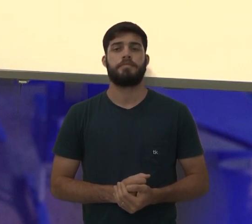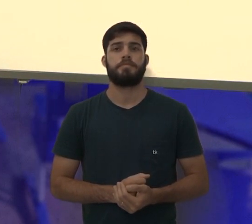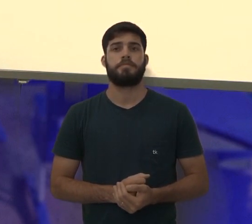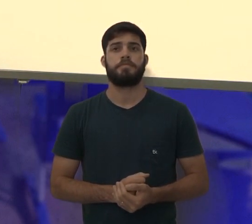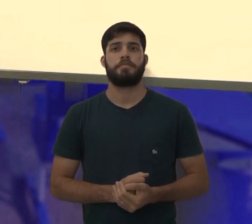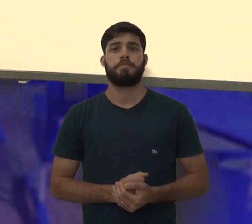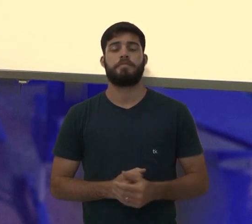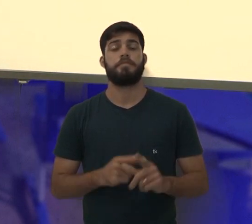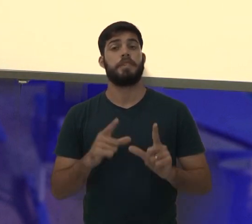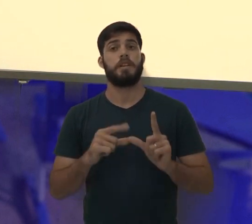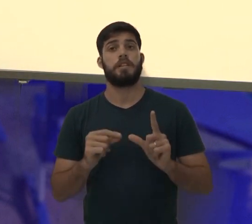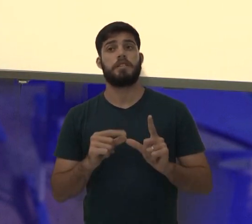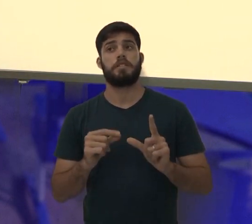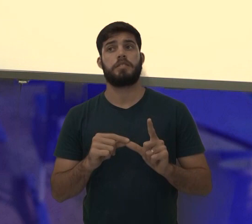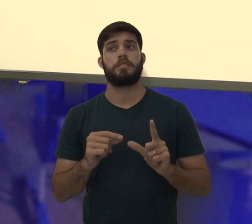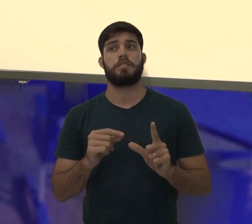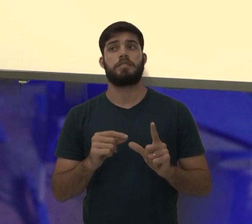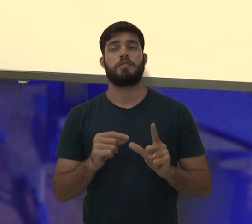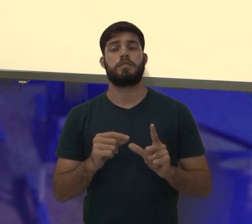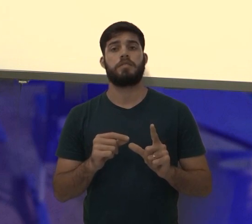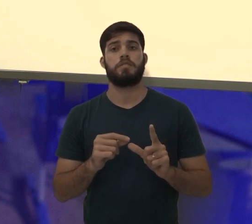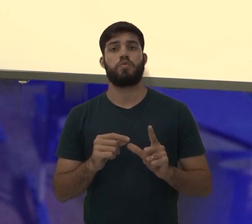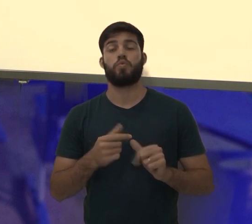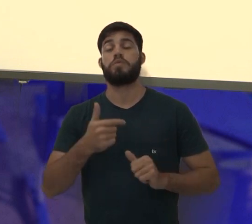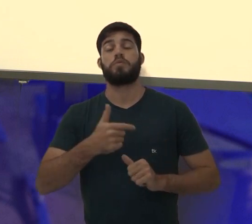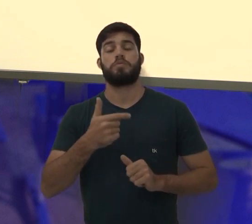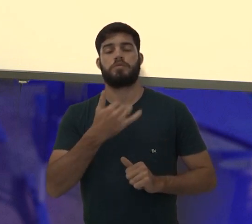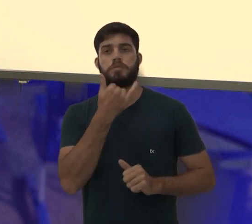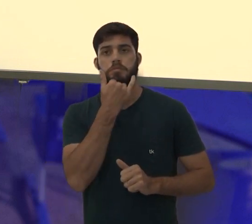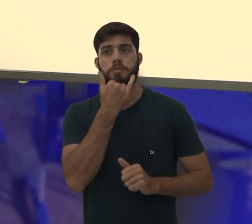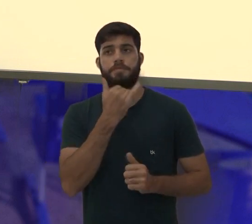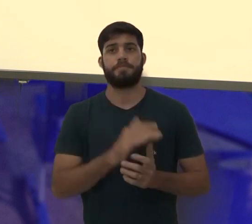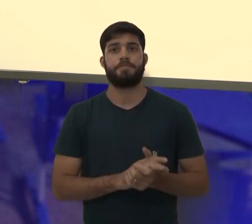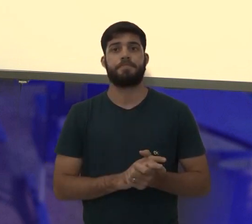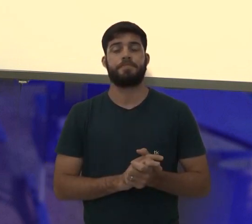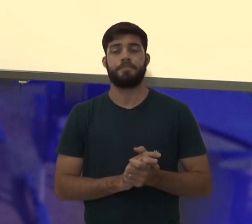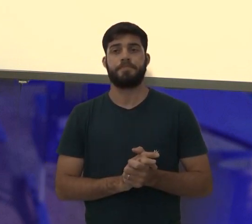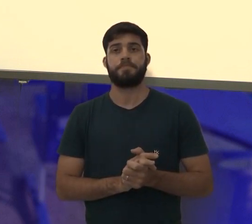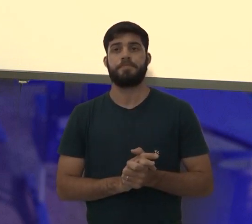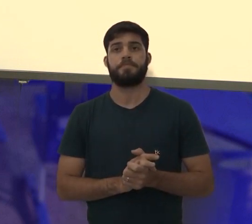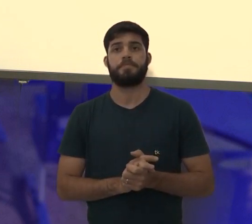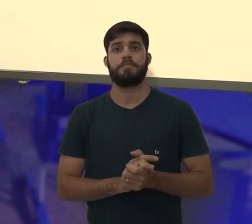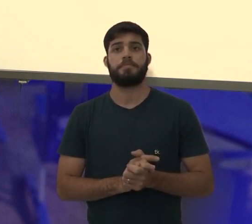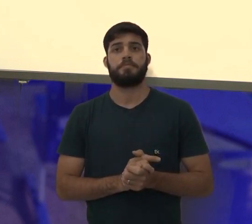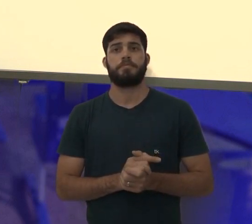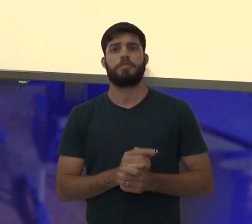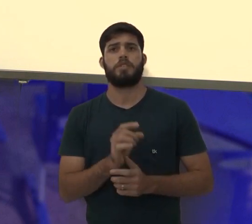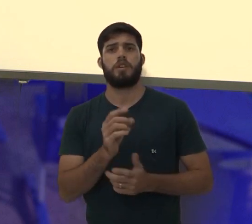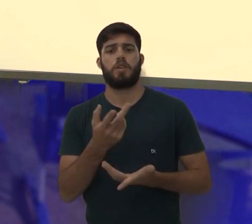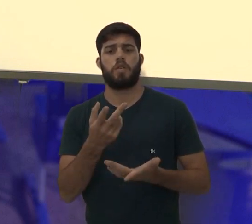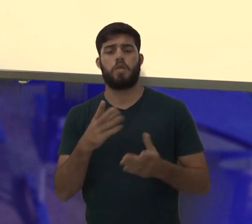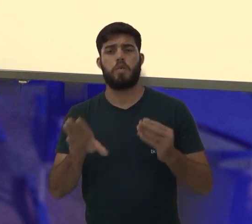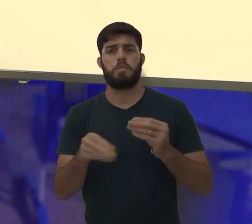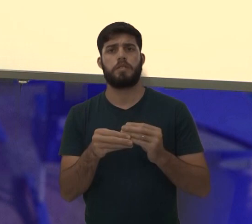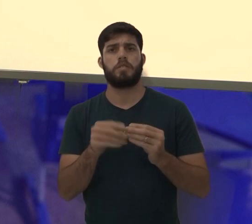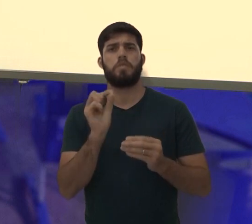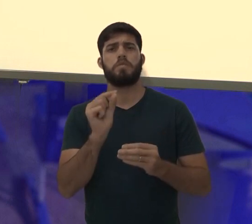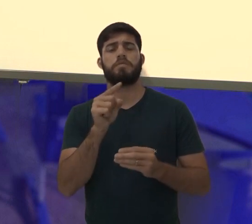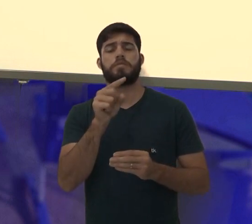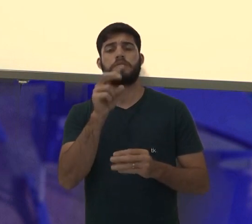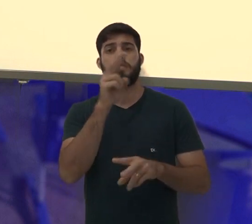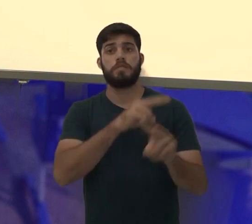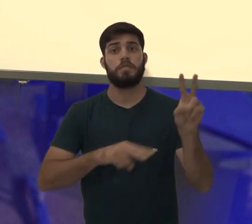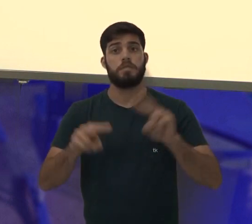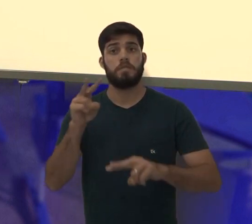Na letra B, ou no segundo, pediu o seguinte: ao completar a sequência, o que você observou? Quando